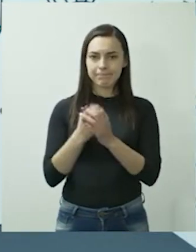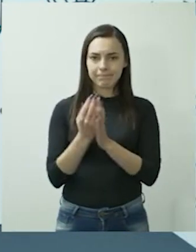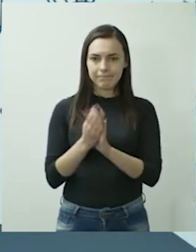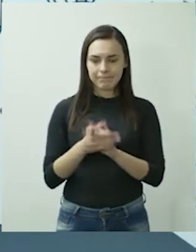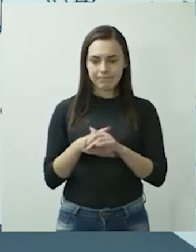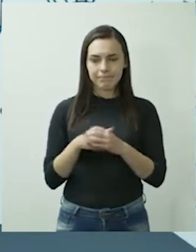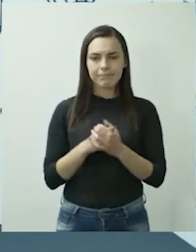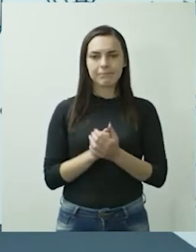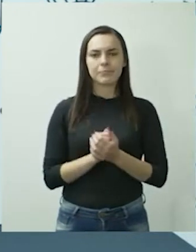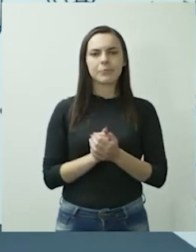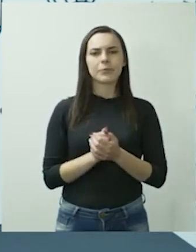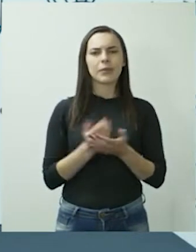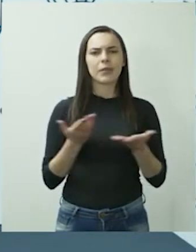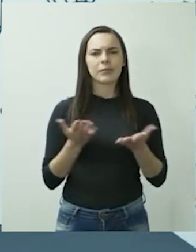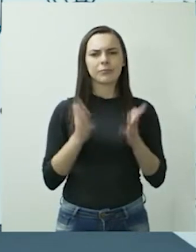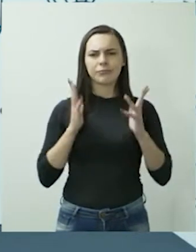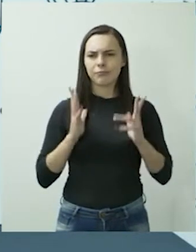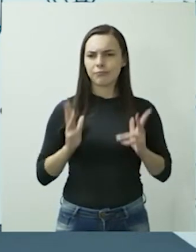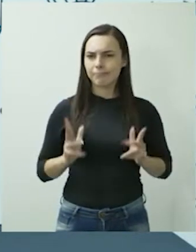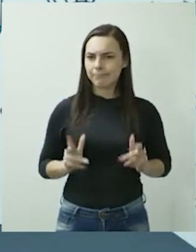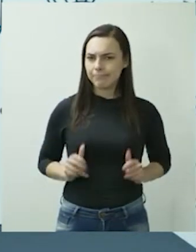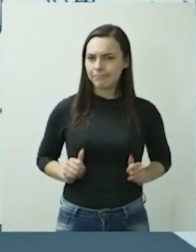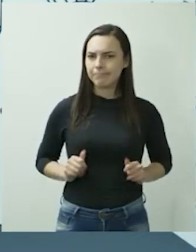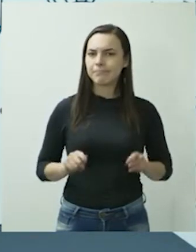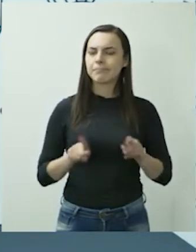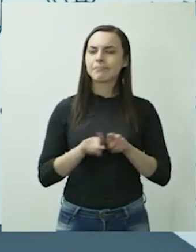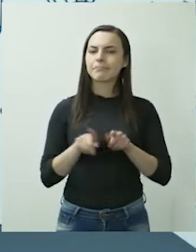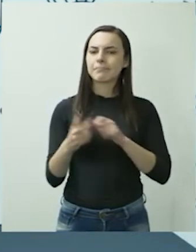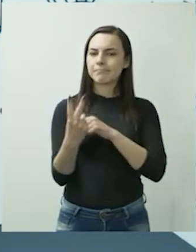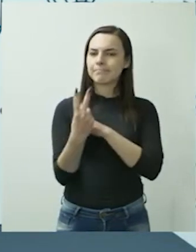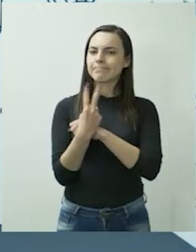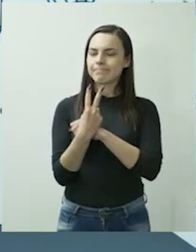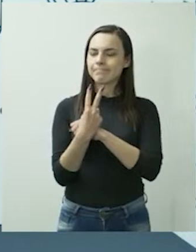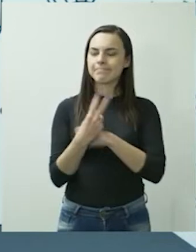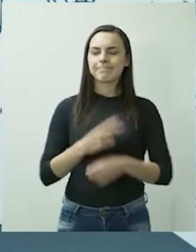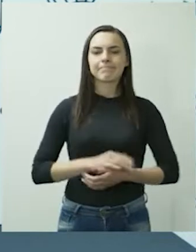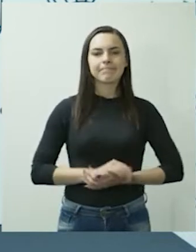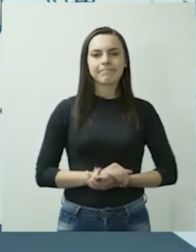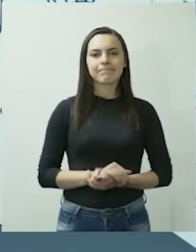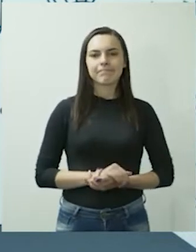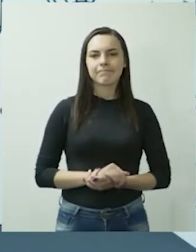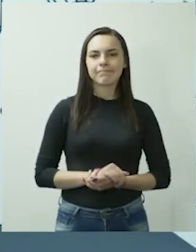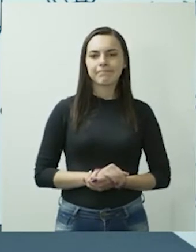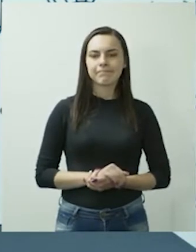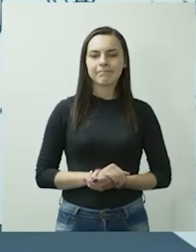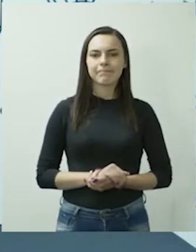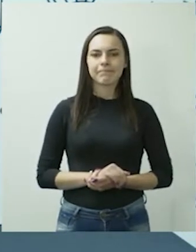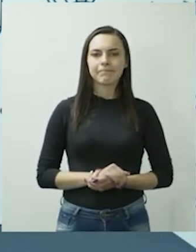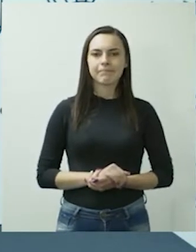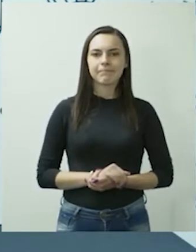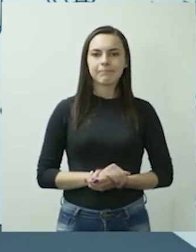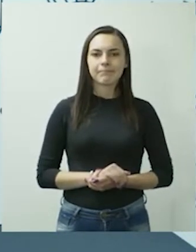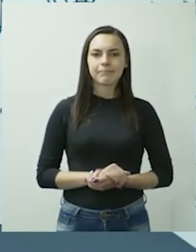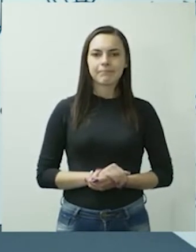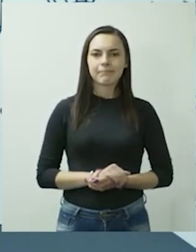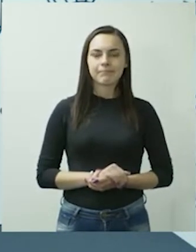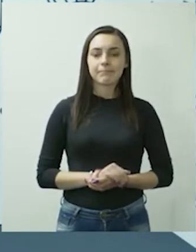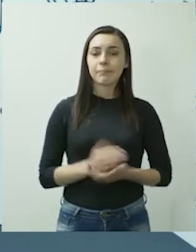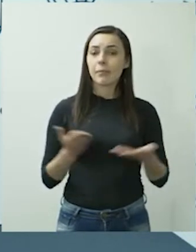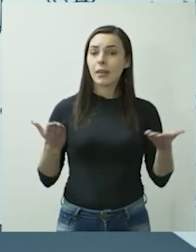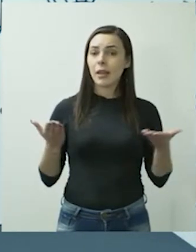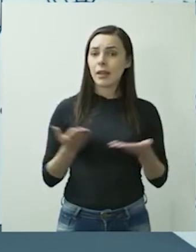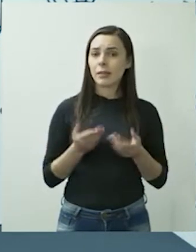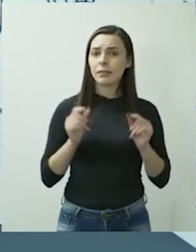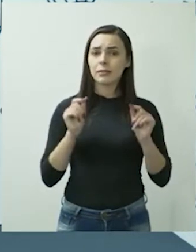ficamos limpos e protegidos, não é mesmo? Agora a gente vai para a